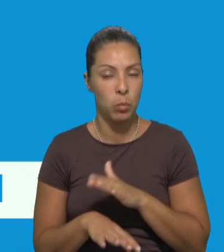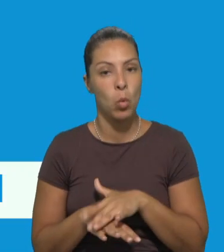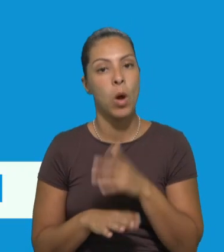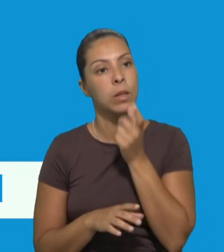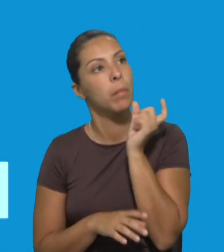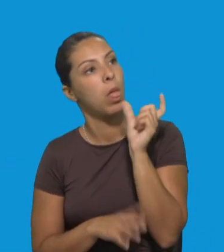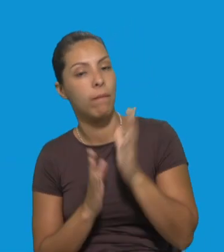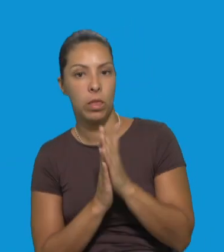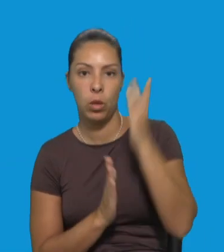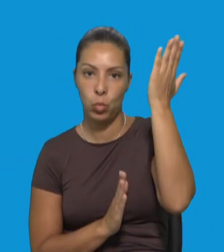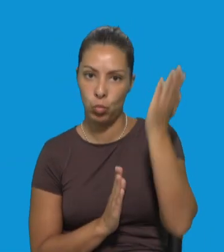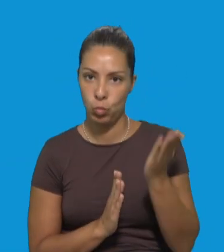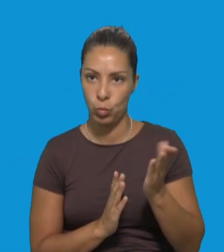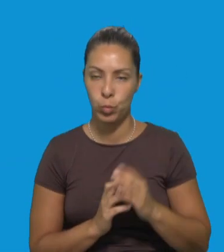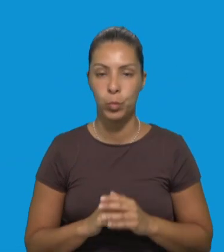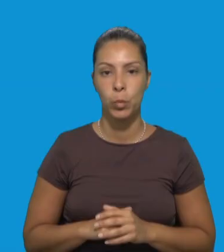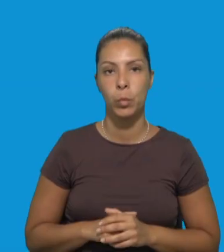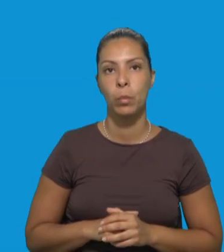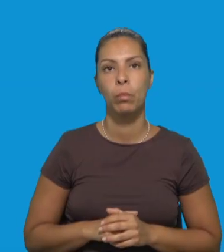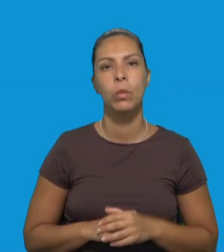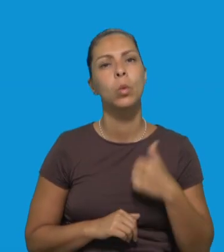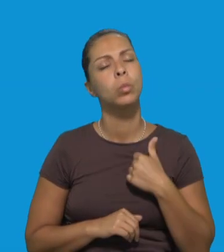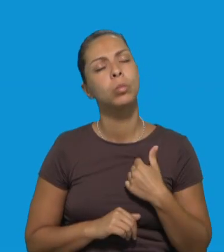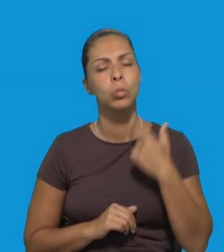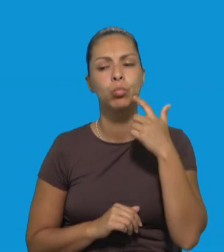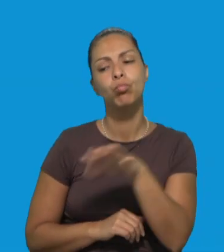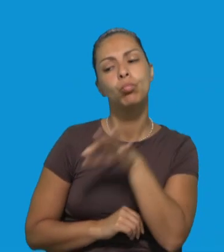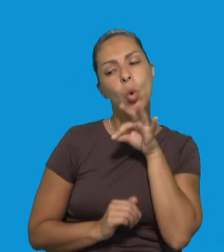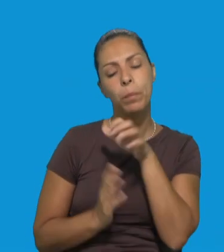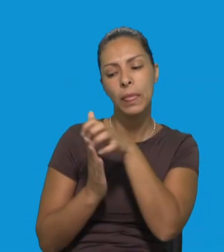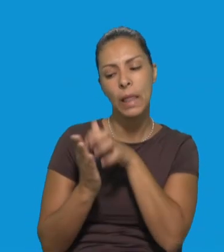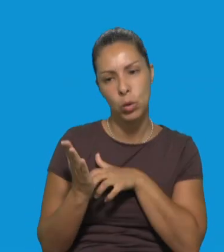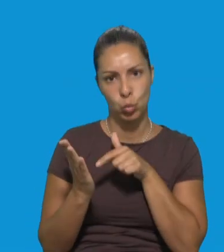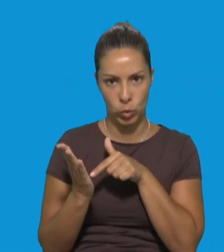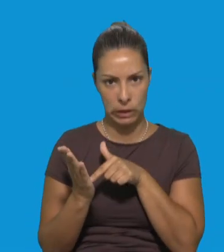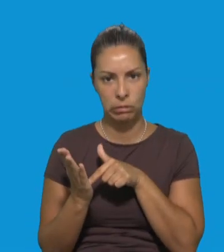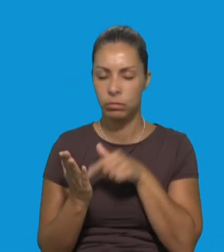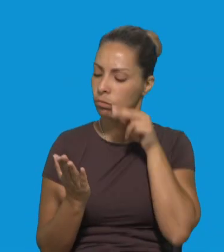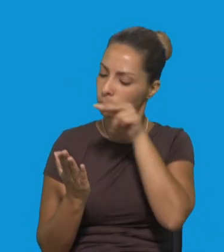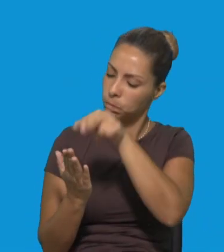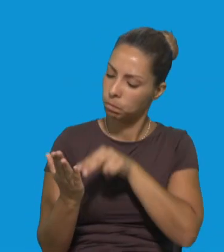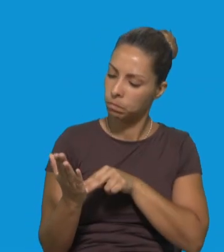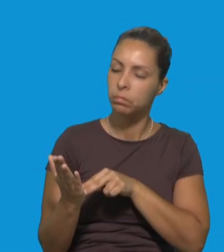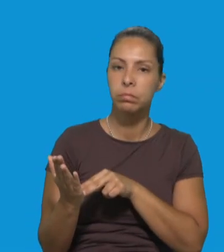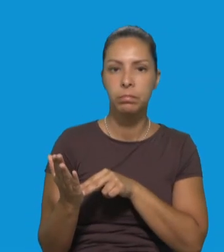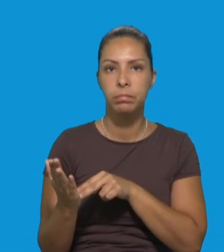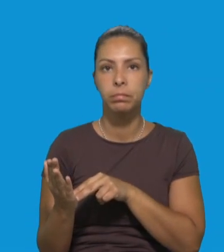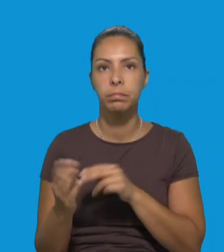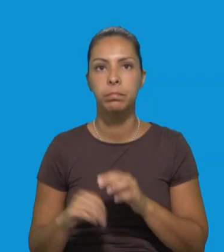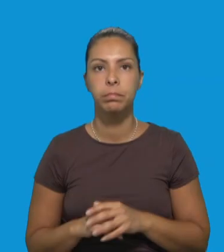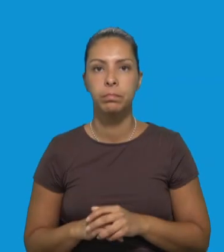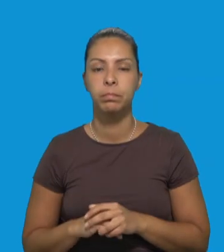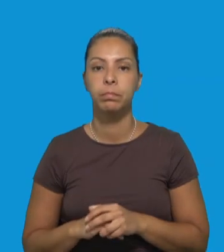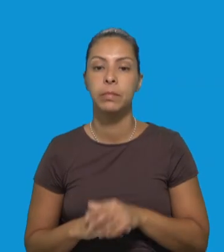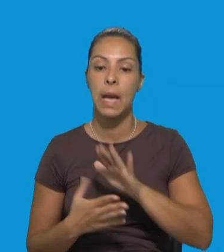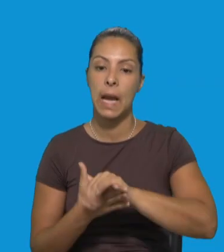Deus, recorro a um texto que a liturgia de hoje nos traz, tomado da carta aos